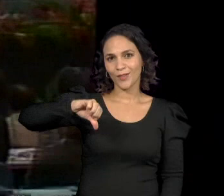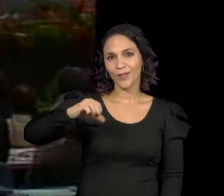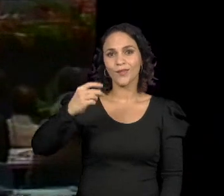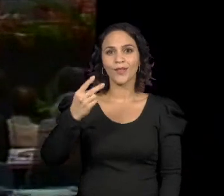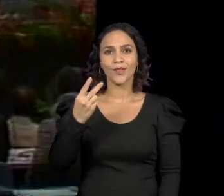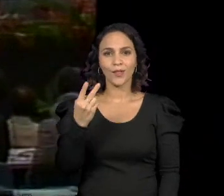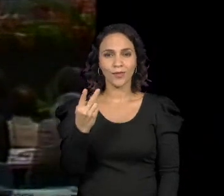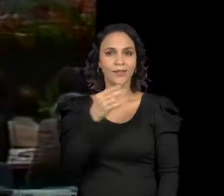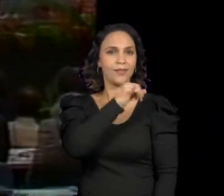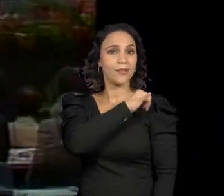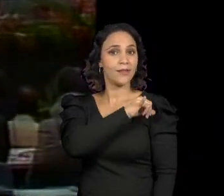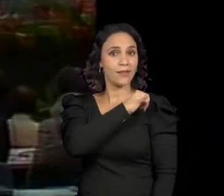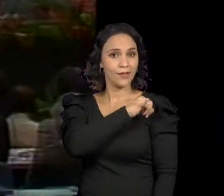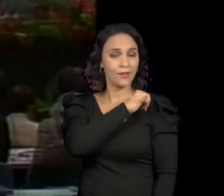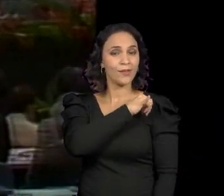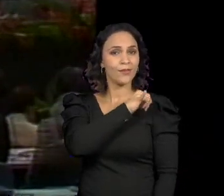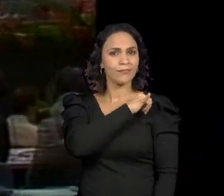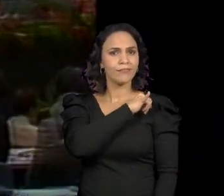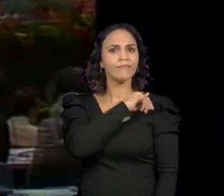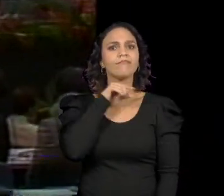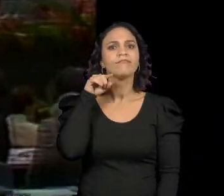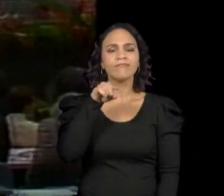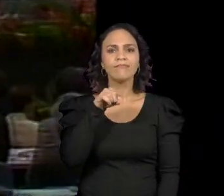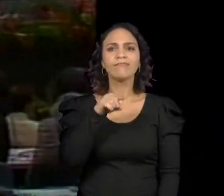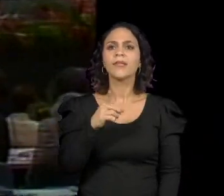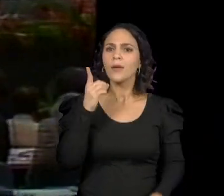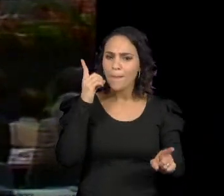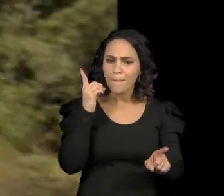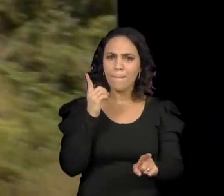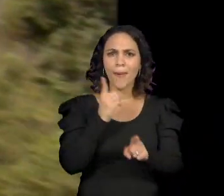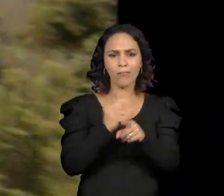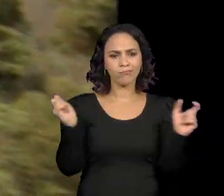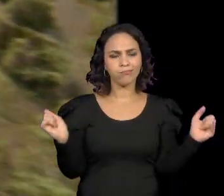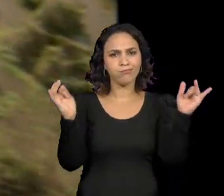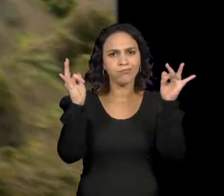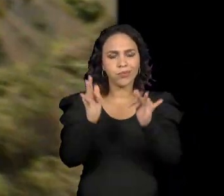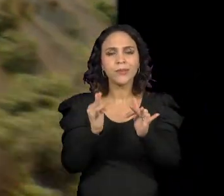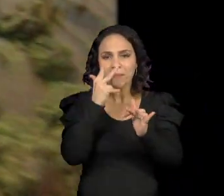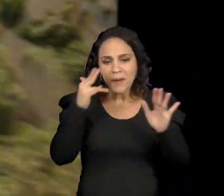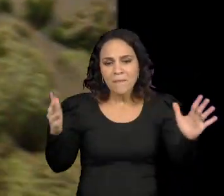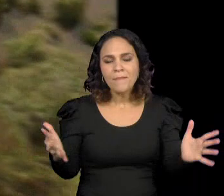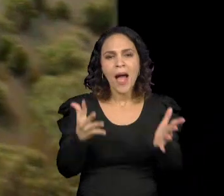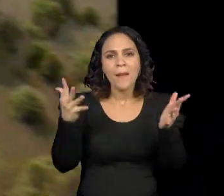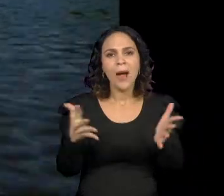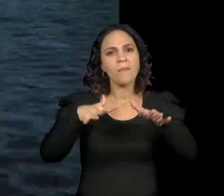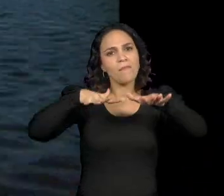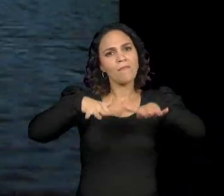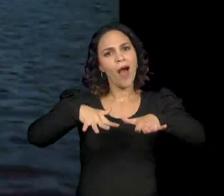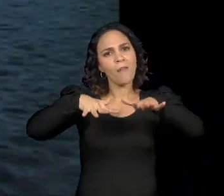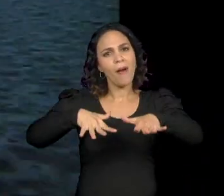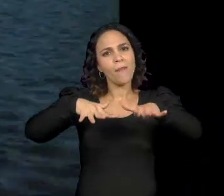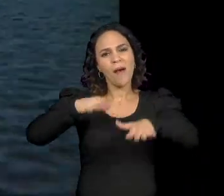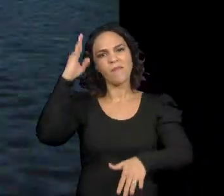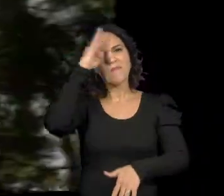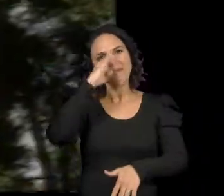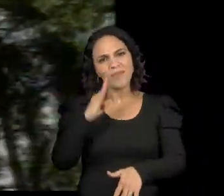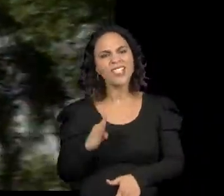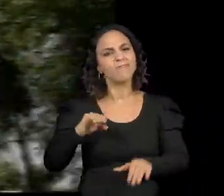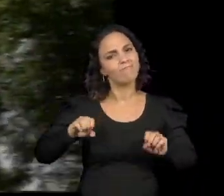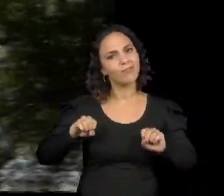1992, no Rio de Janeiro, serviu de combustível para o movimento ambientalista brasileiro.